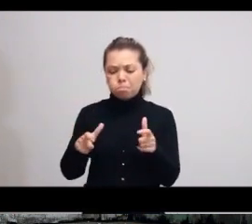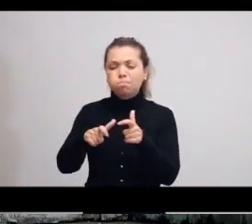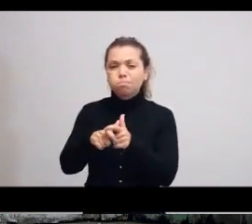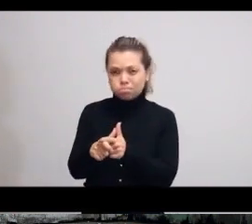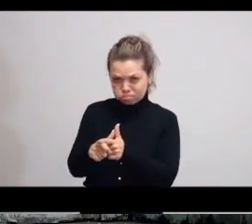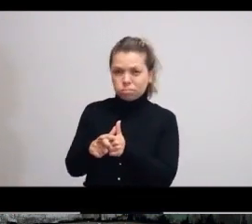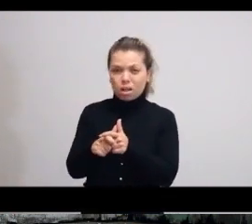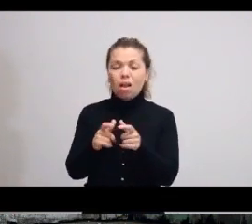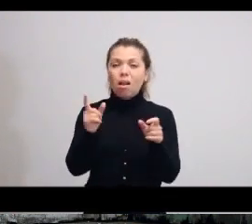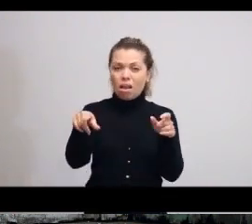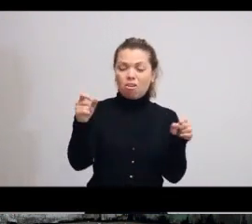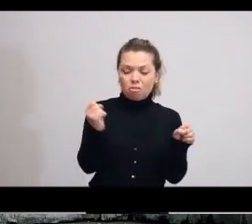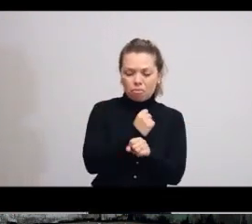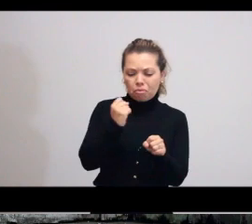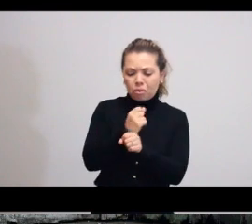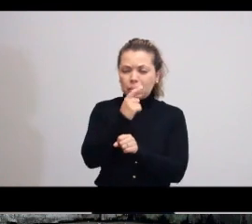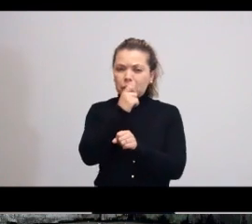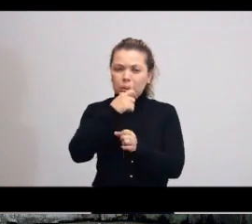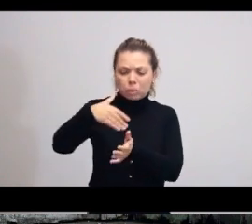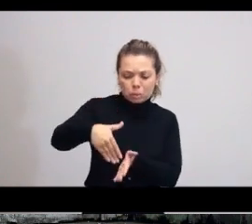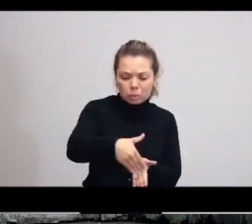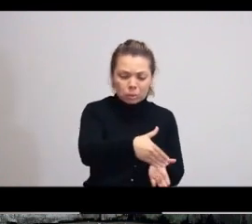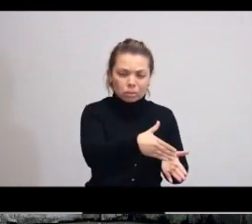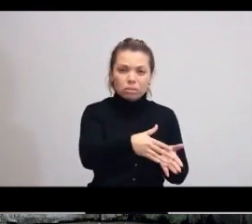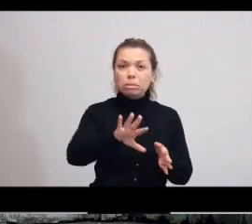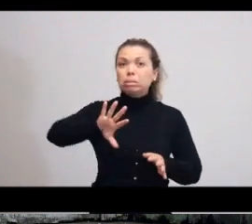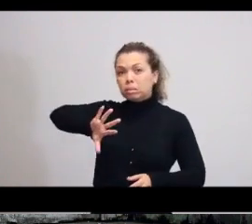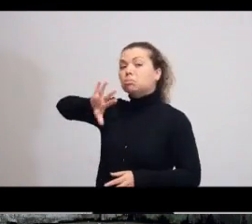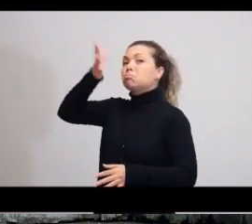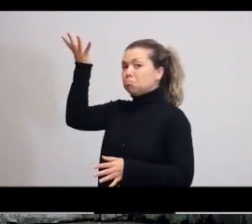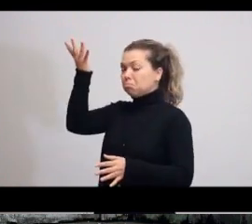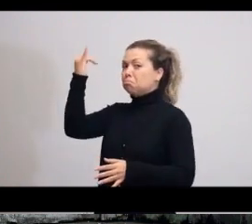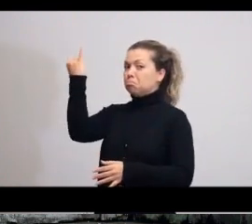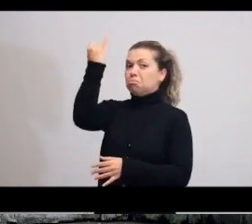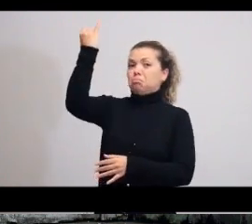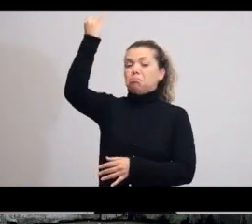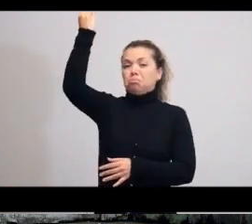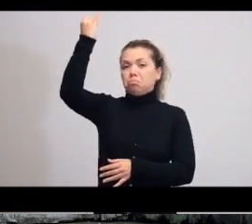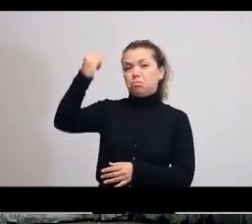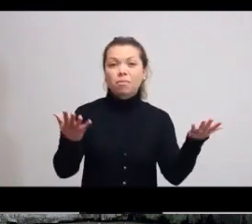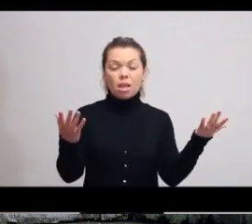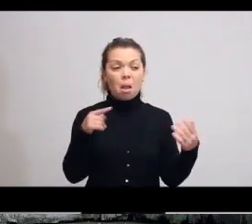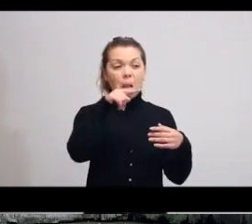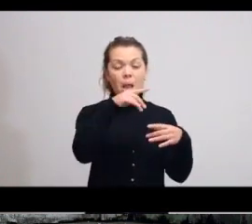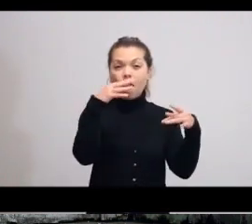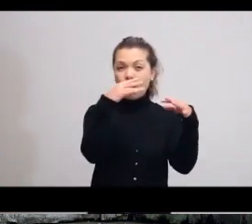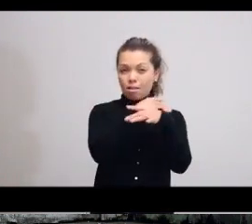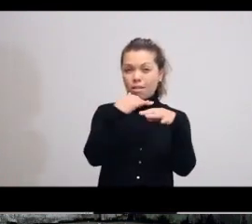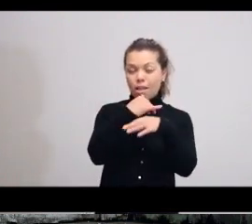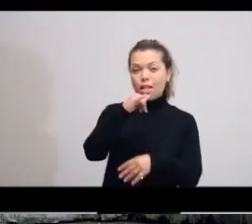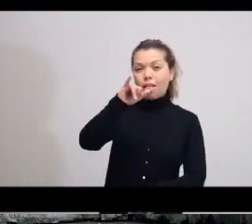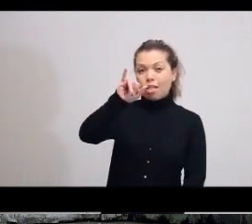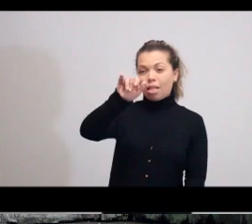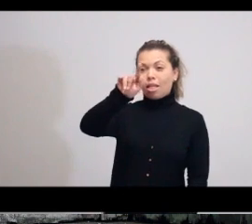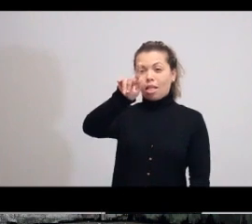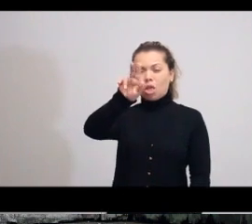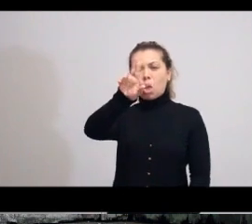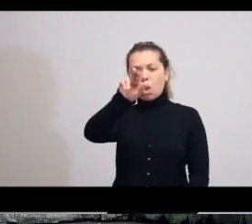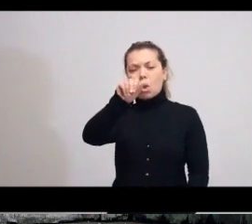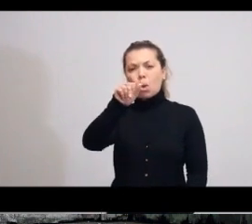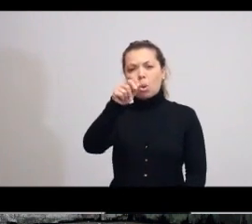aglomerada, juntamente com outros vestígios das culturas que os construíram. Em alguns casos, são verdadeiras